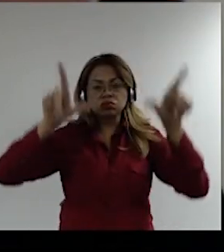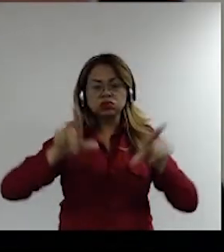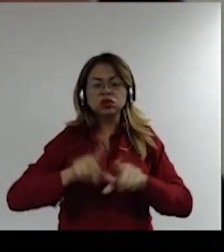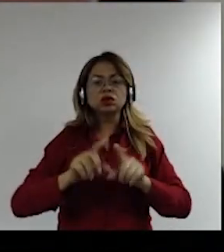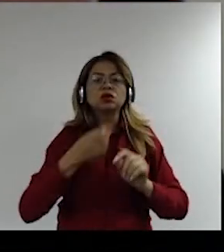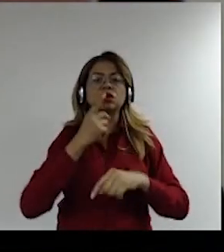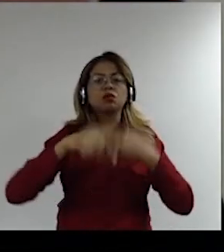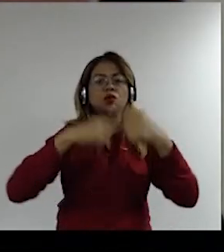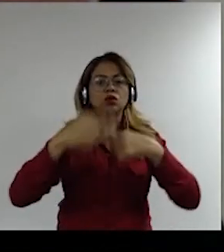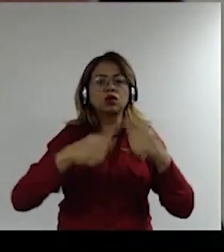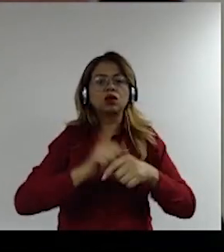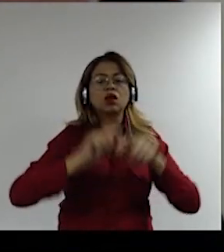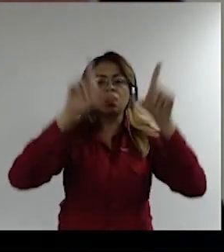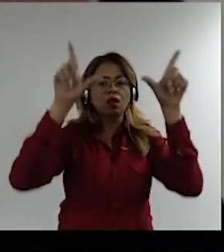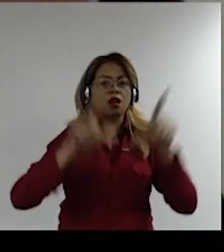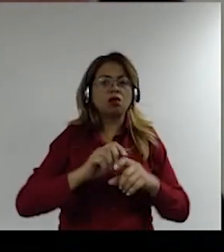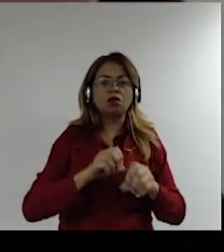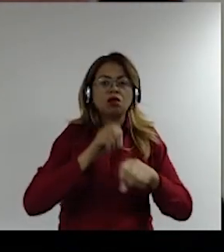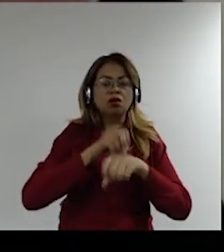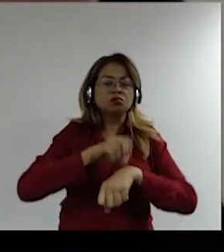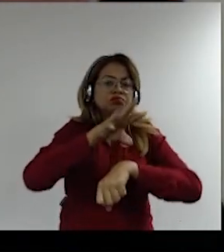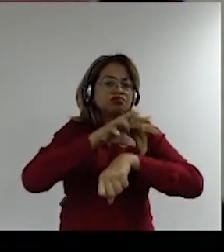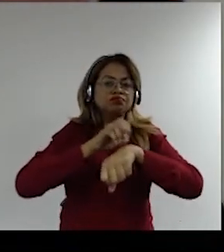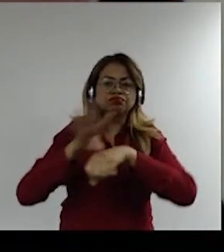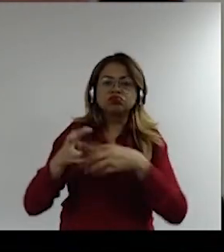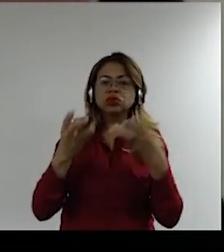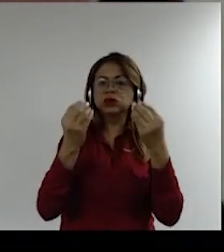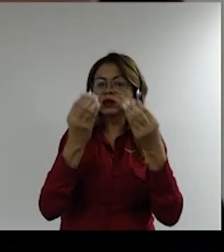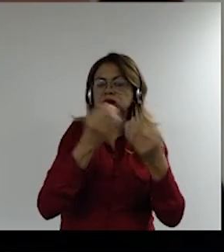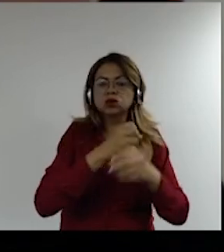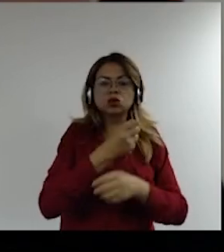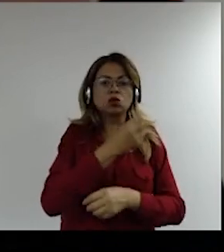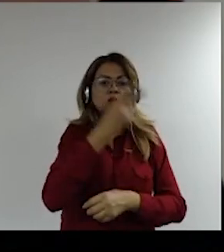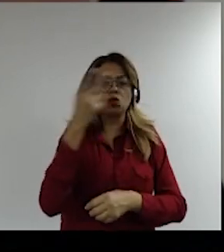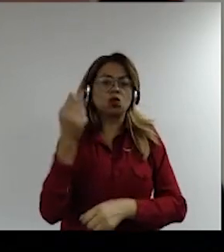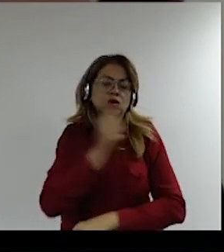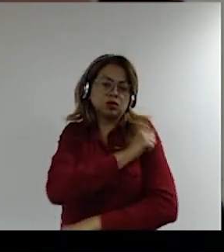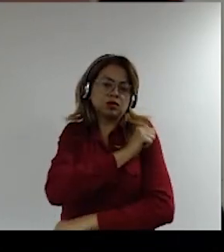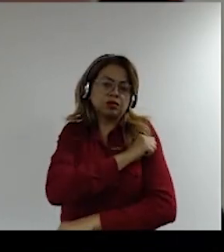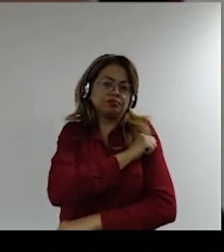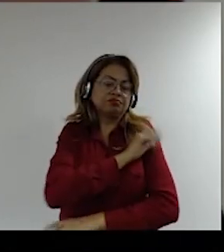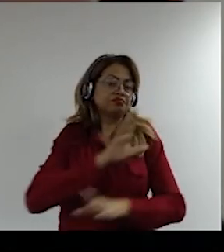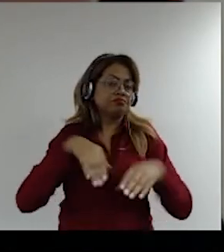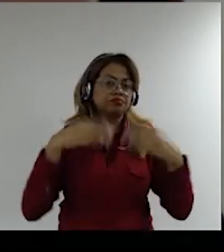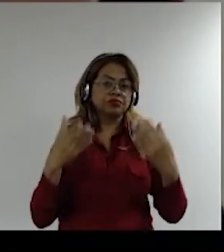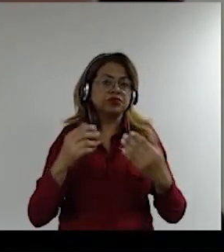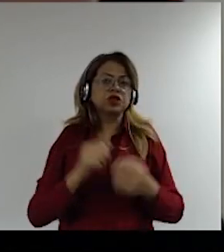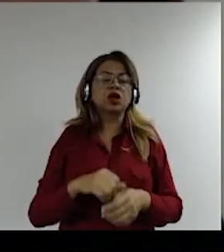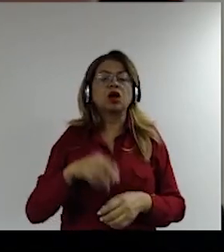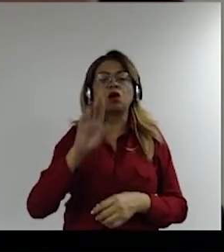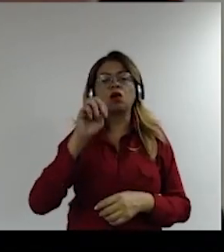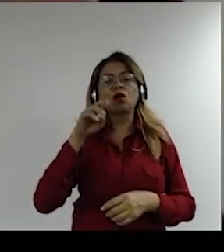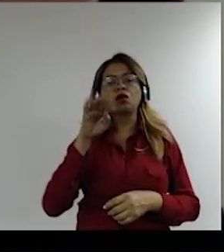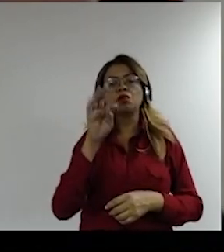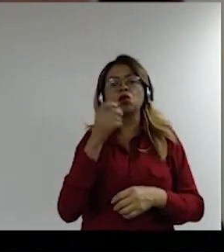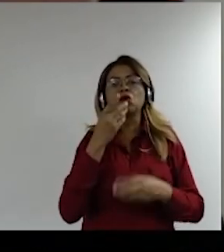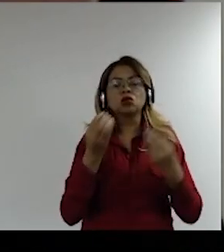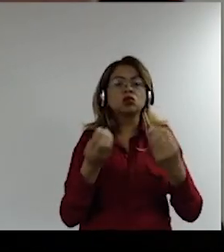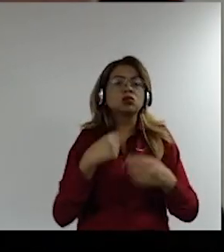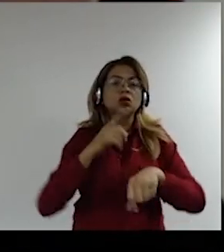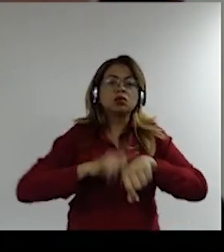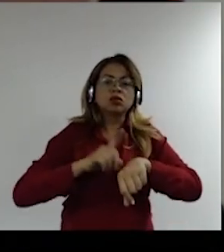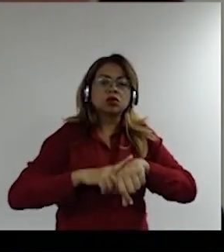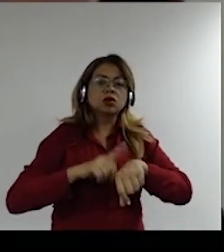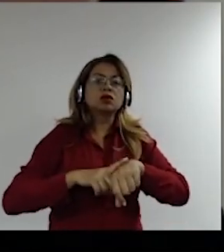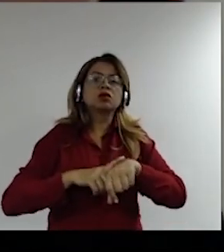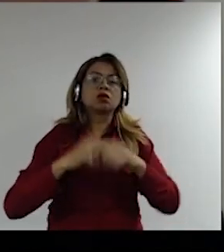aquela aula vai ser transmitida para centenas de milhares e tal de estudantes. Enquanto que remotamente não, ali é ao vivo, é a hora marcada, tudo mais, a presença e